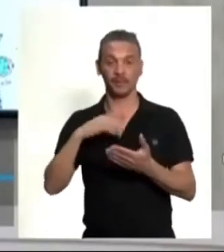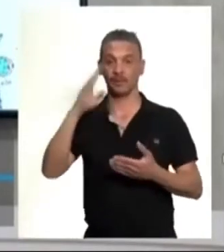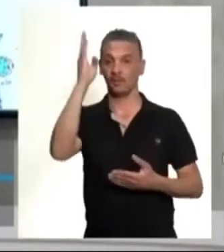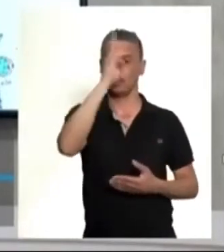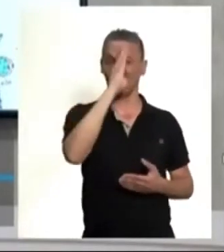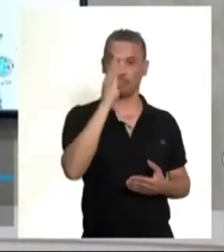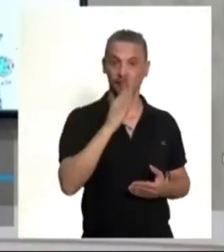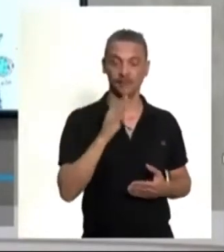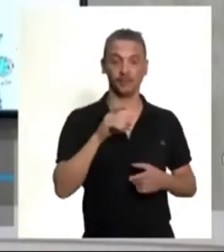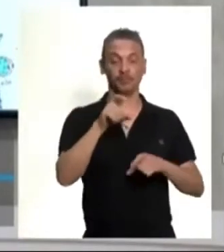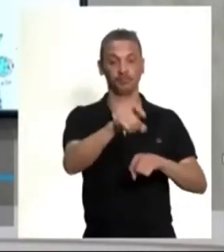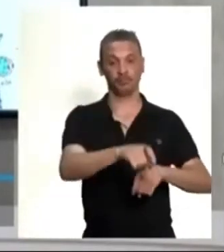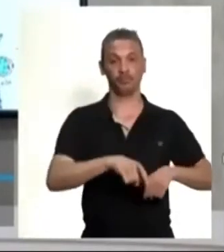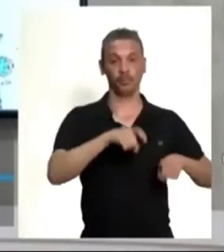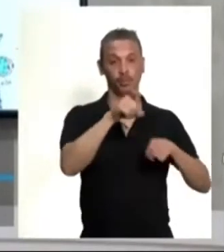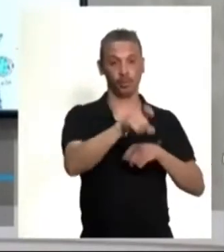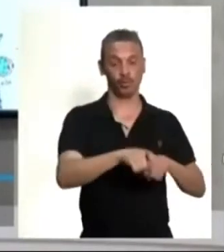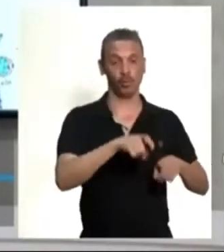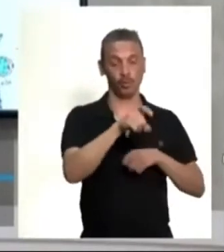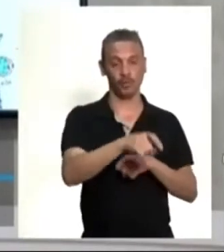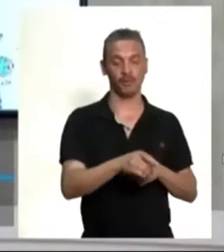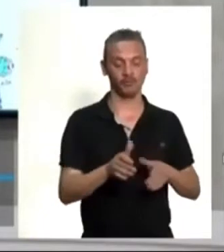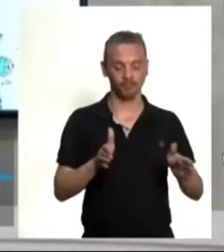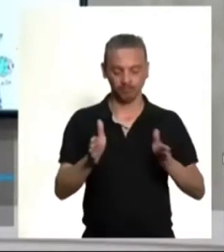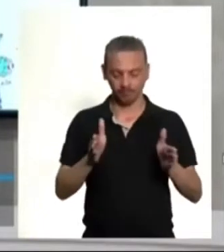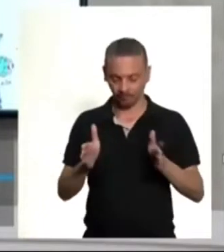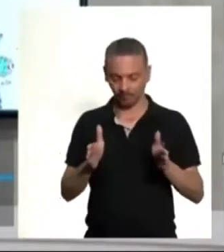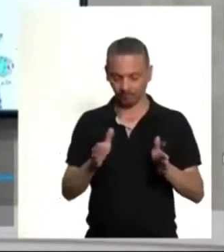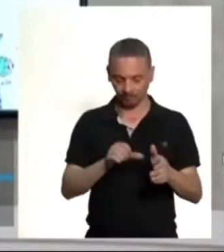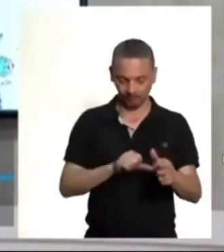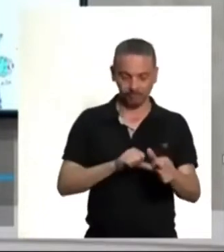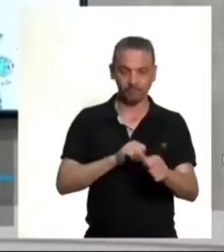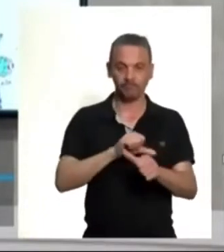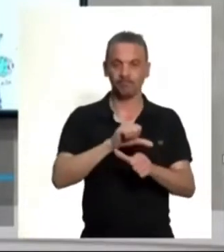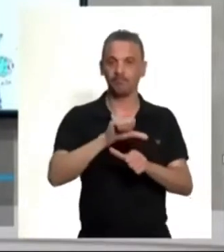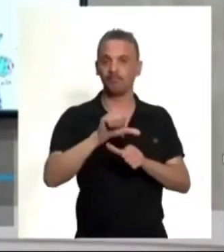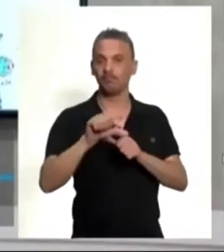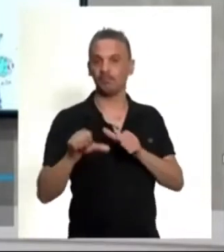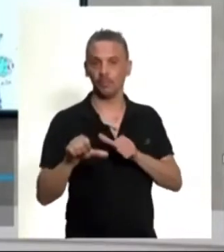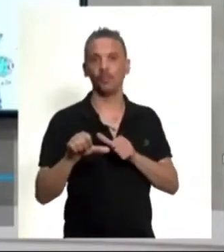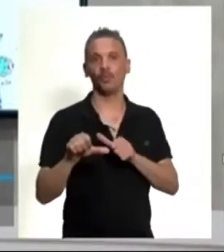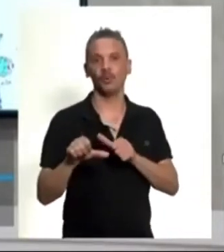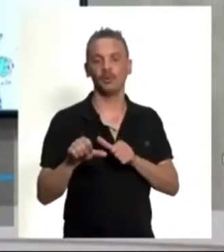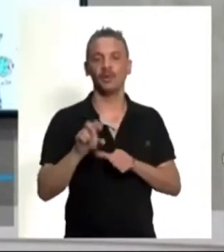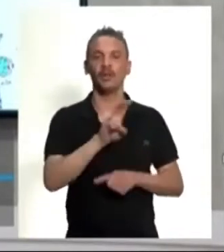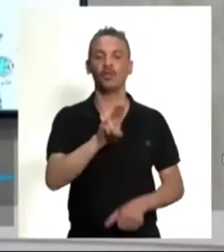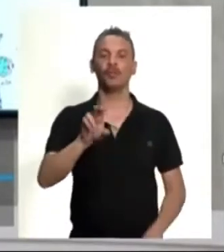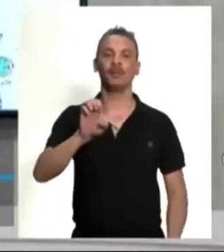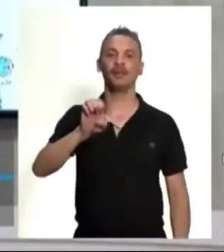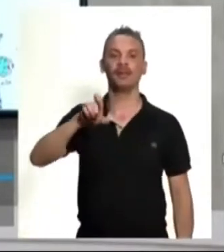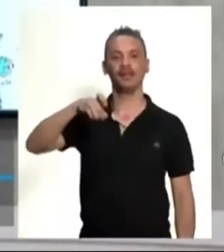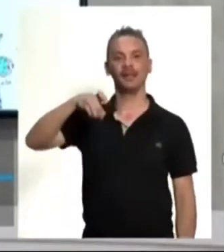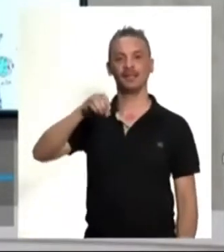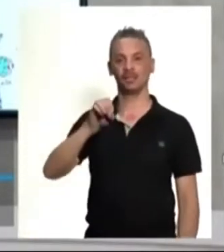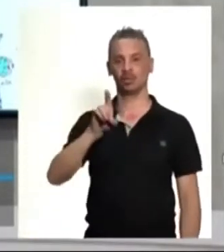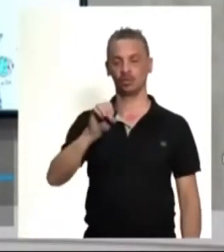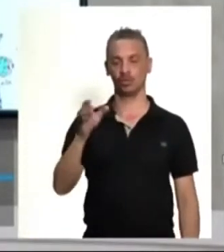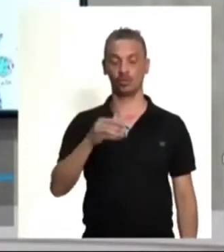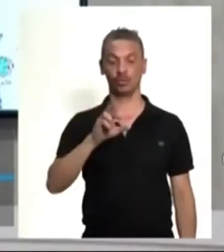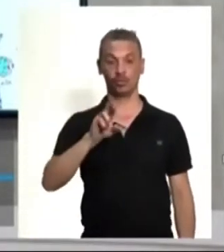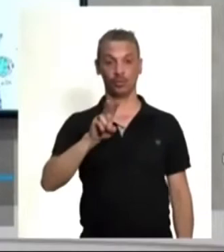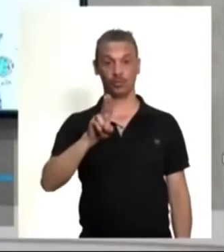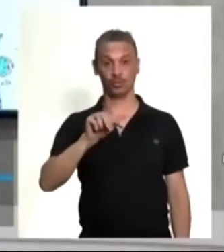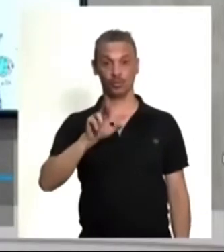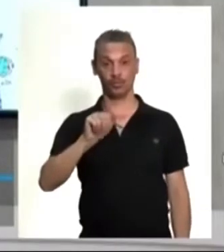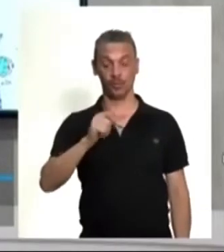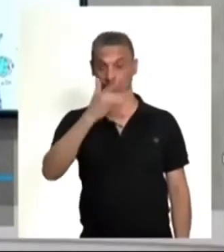era rural. Houve um momento, essa transição foi a transição do êxodo rural e, vamos